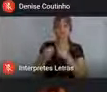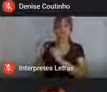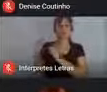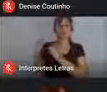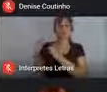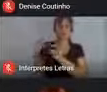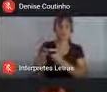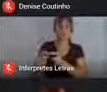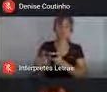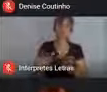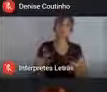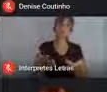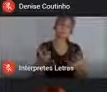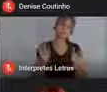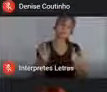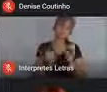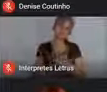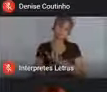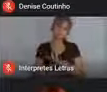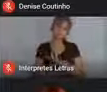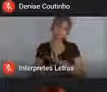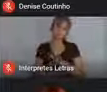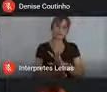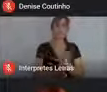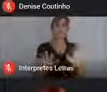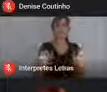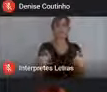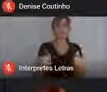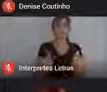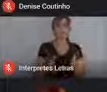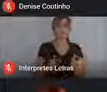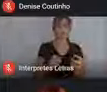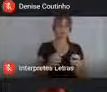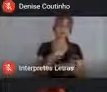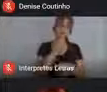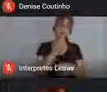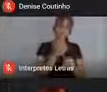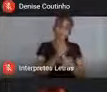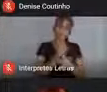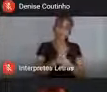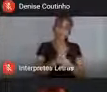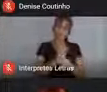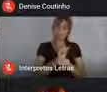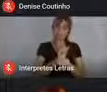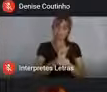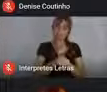que eu tinha para falar hoje, e eu espero ter colaborado com as discussões aqui